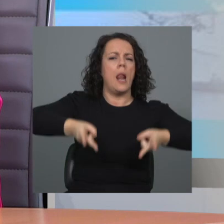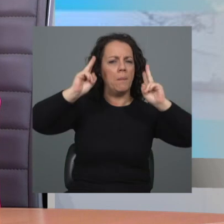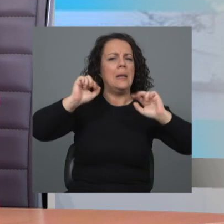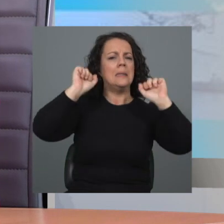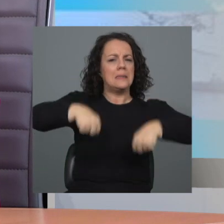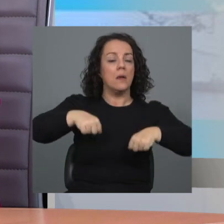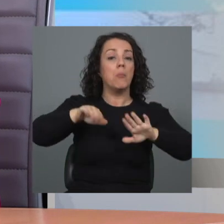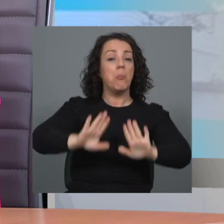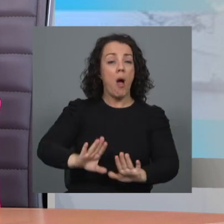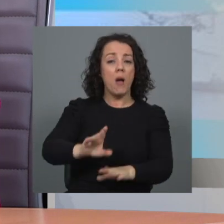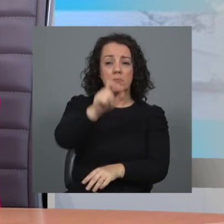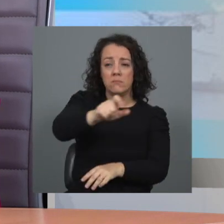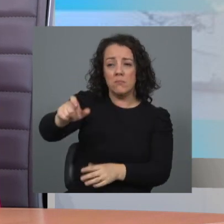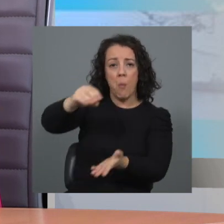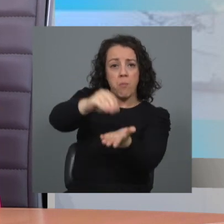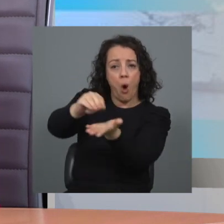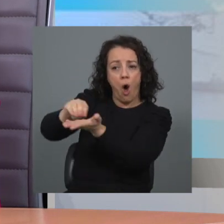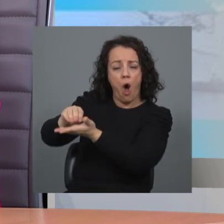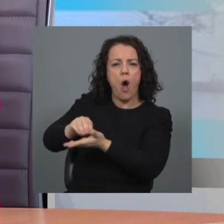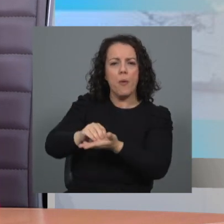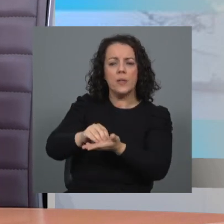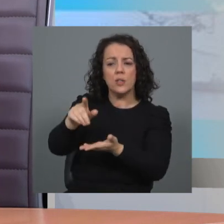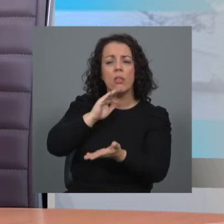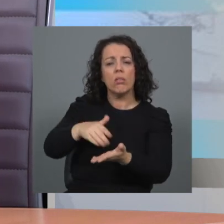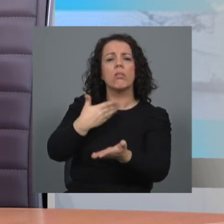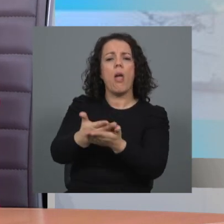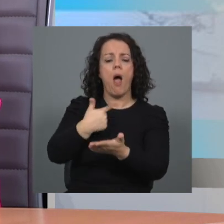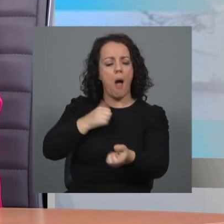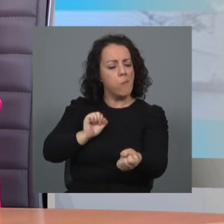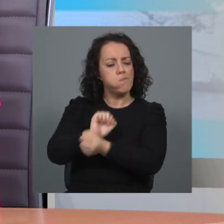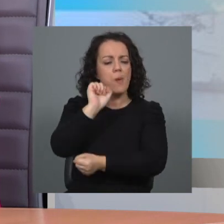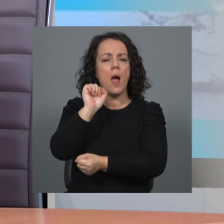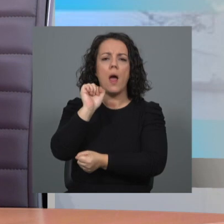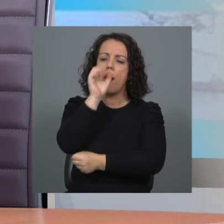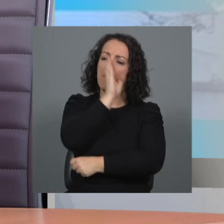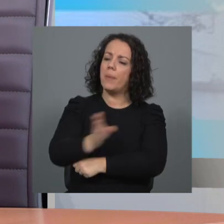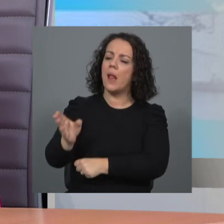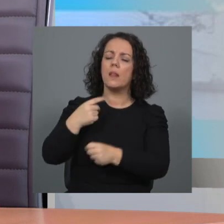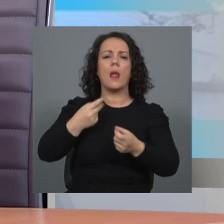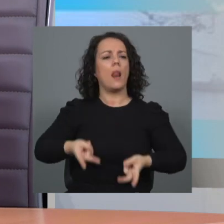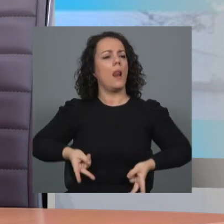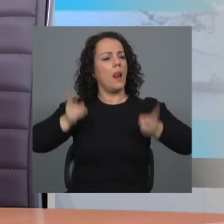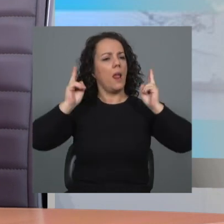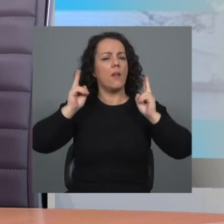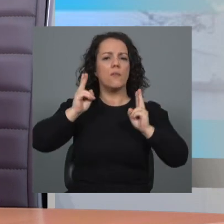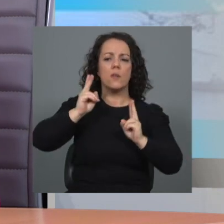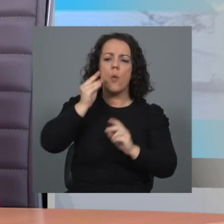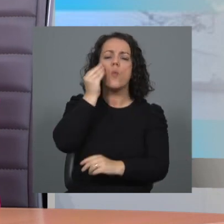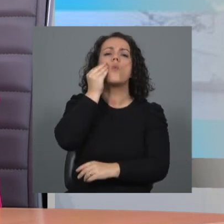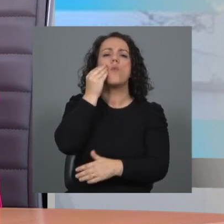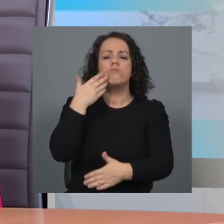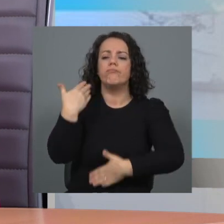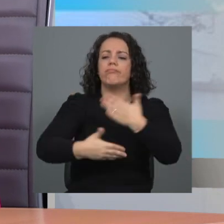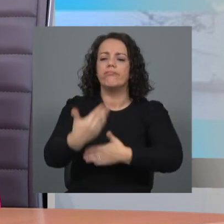pobreza pode condicionar a forma como exercemos essa liberdade e como exercemos e respeitamos